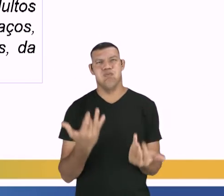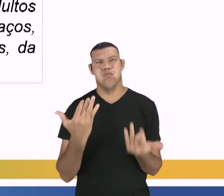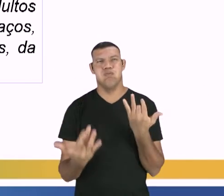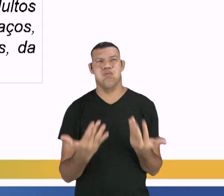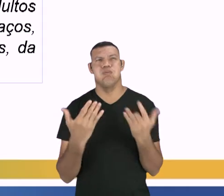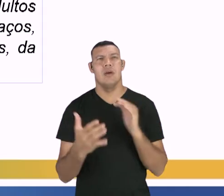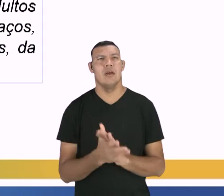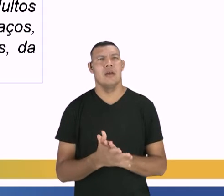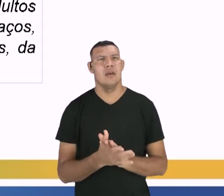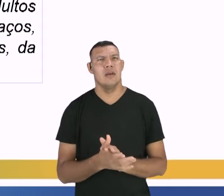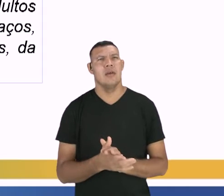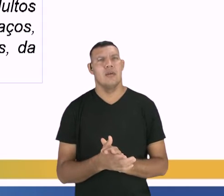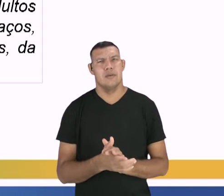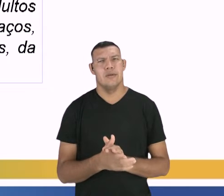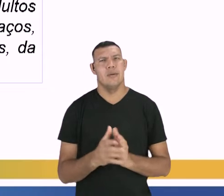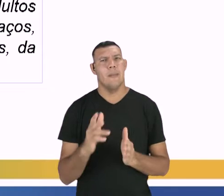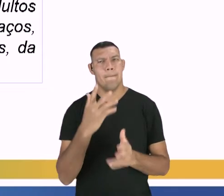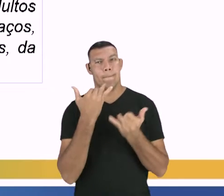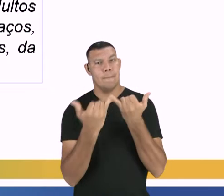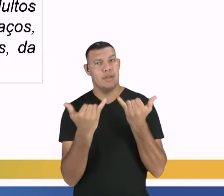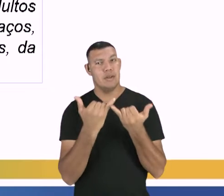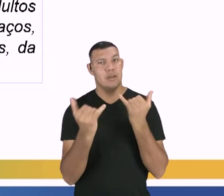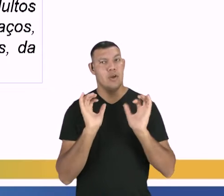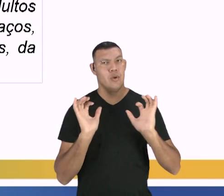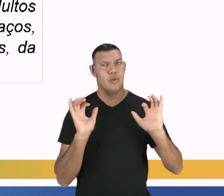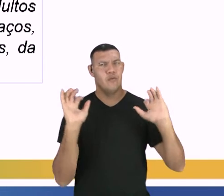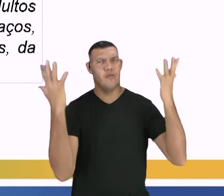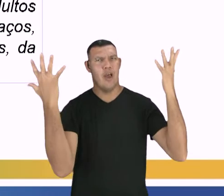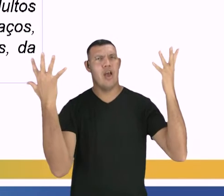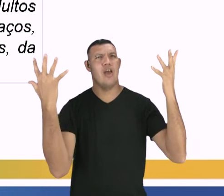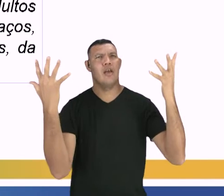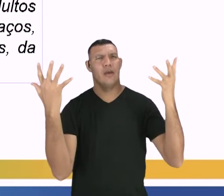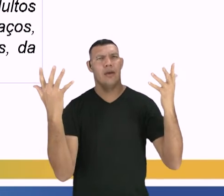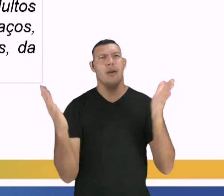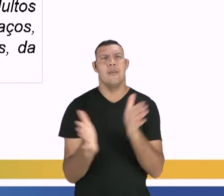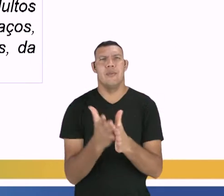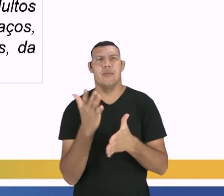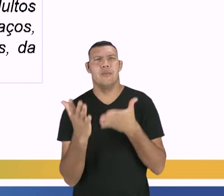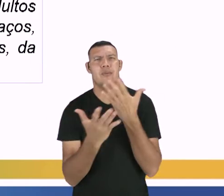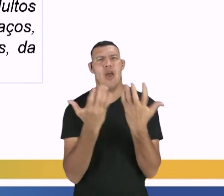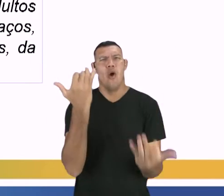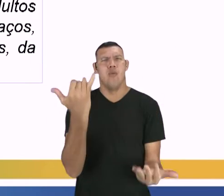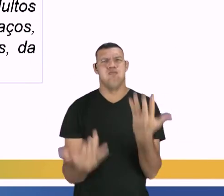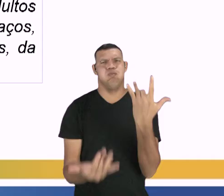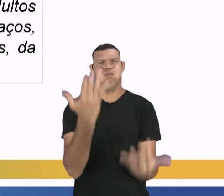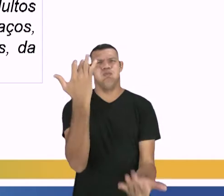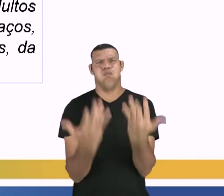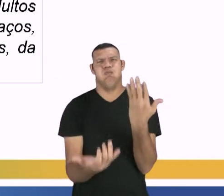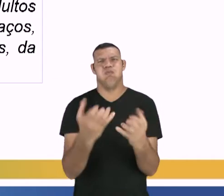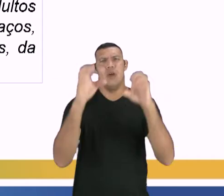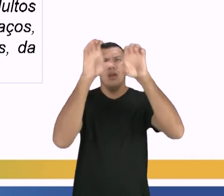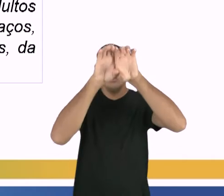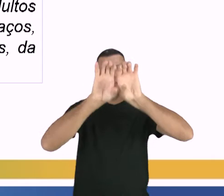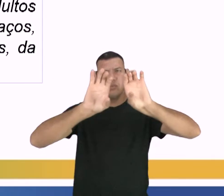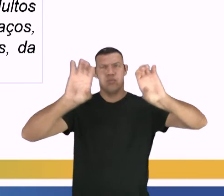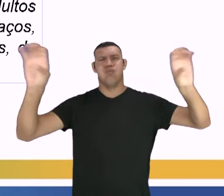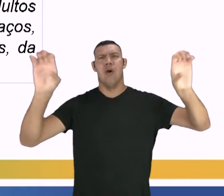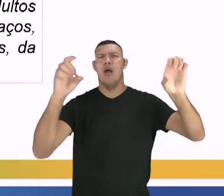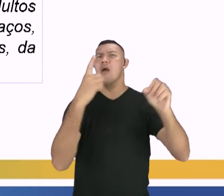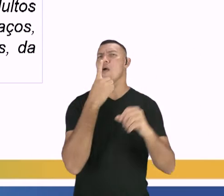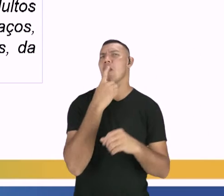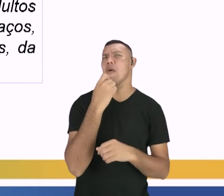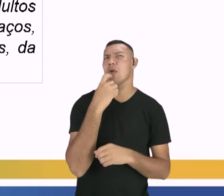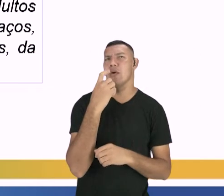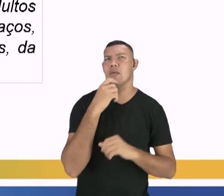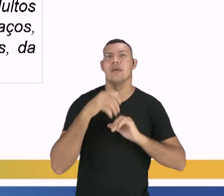espécie de festa fantástica. O fogo ia muito alto, o céu ficava todo rubro, voavam